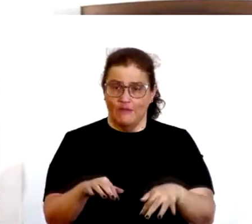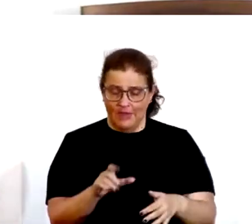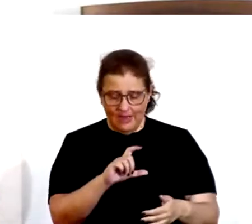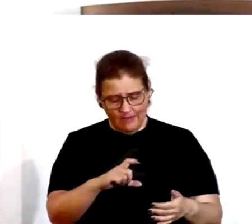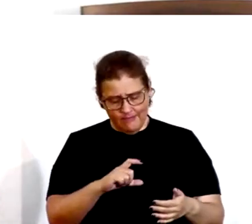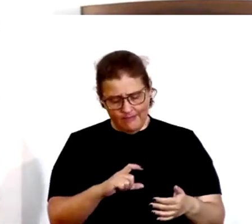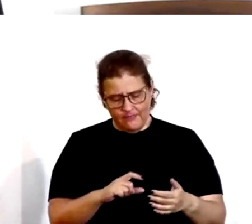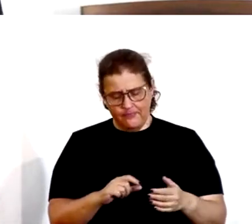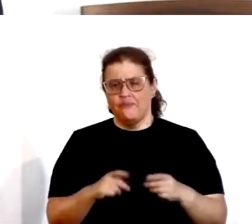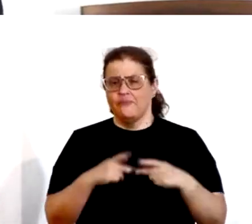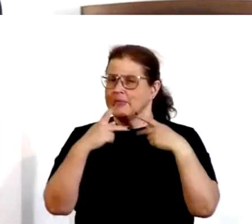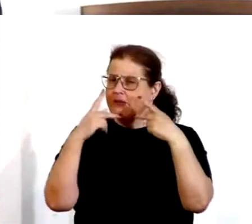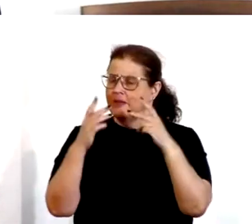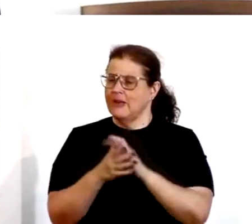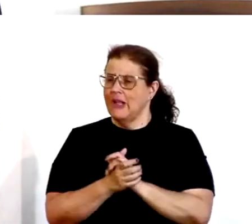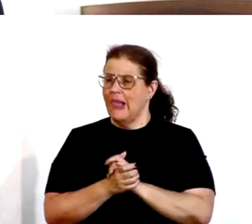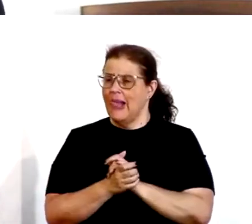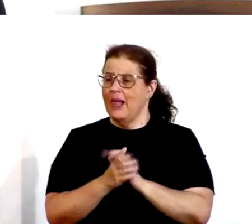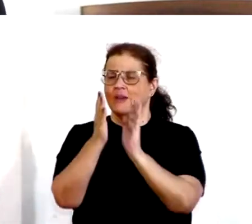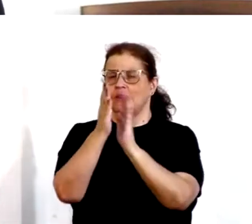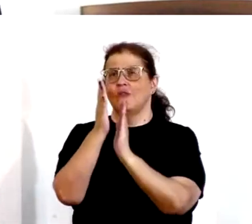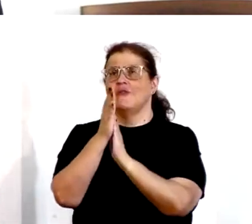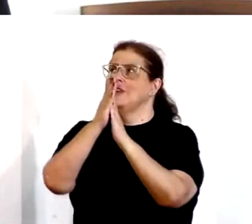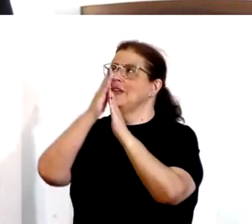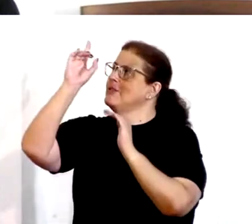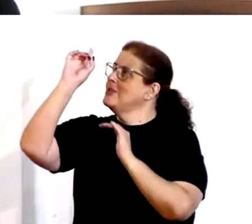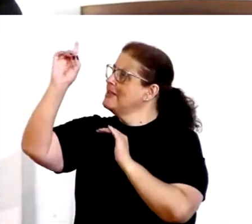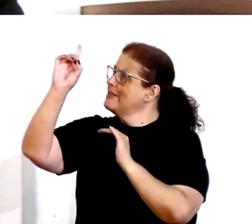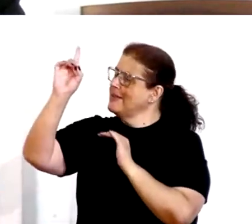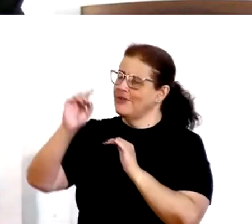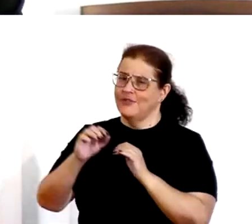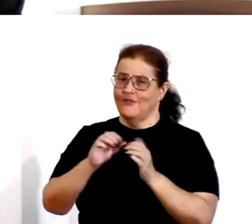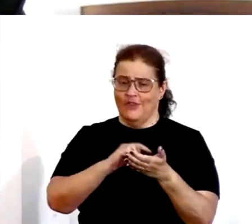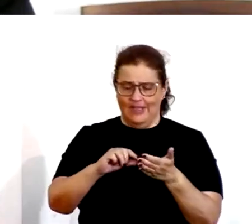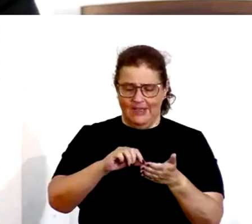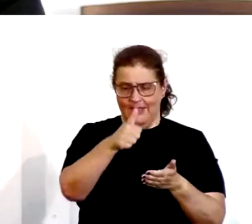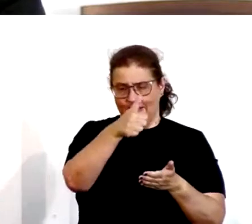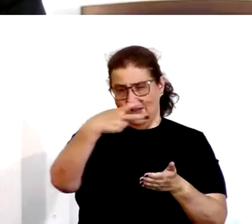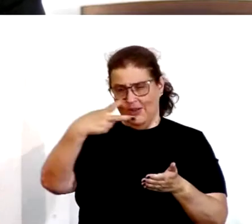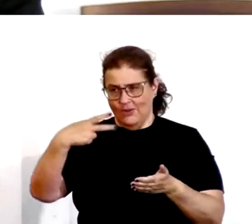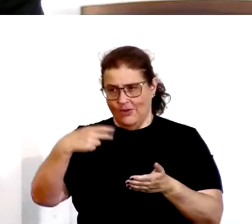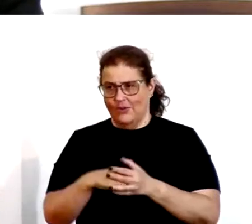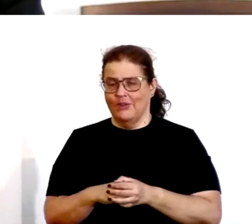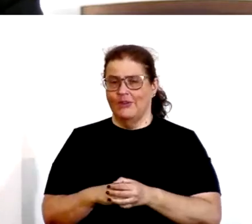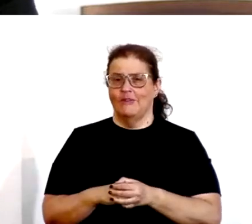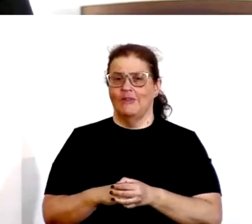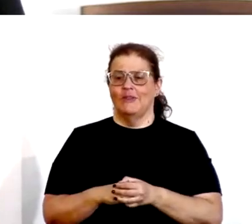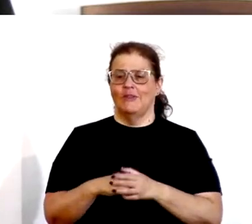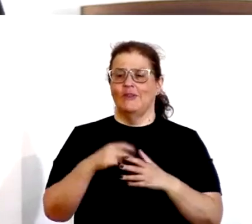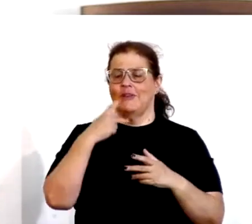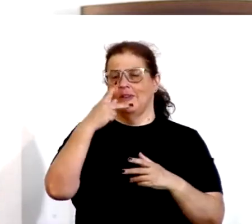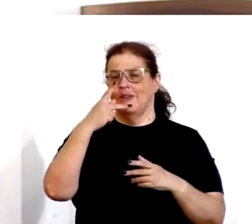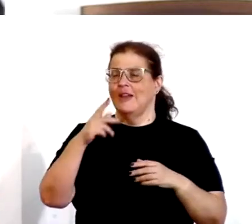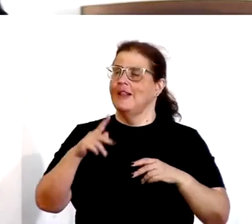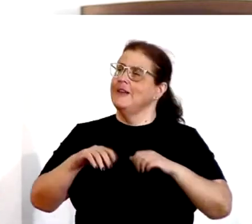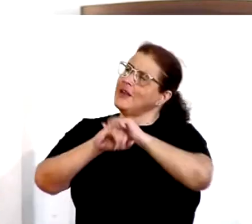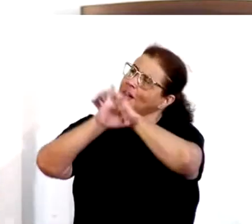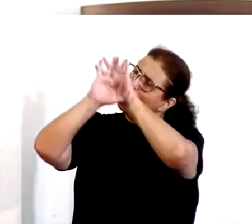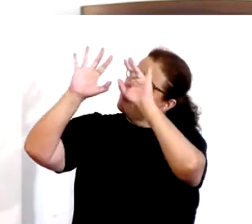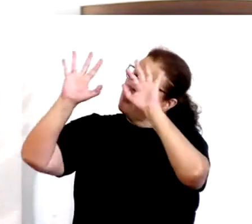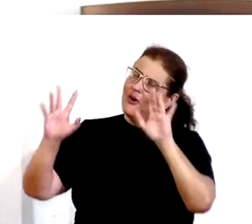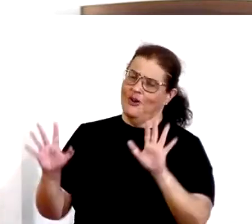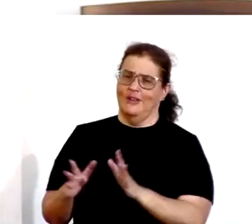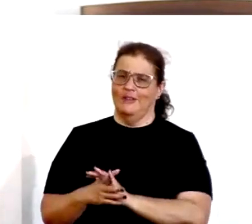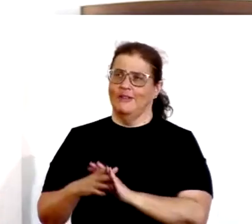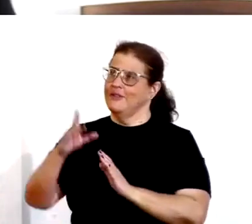trecho fazendo a mesma coisa, louvando a Deus, versículo 12, para o louvor da sua glória. E então